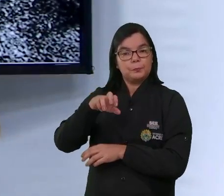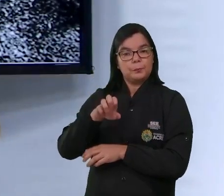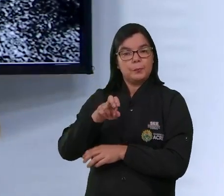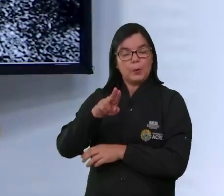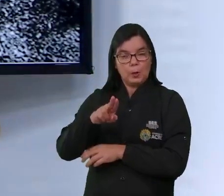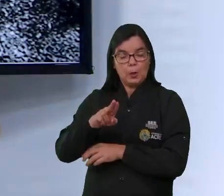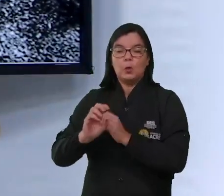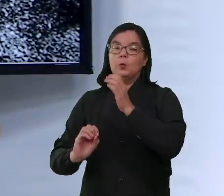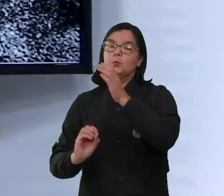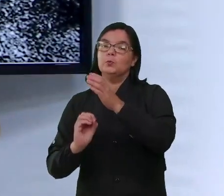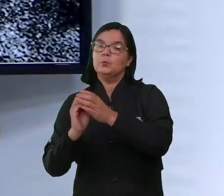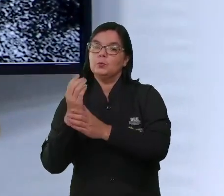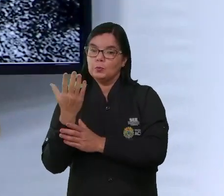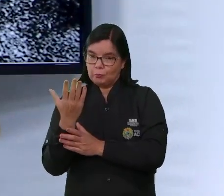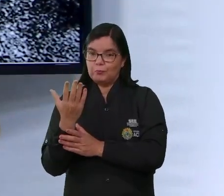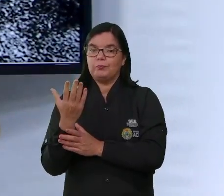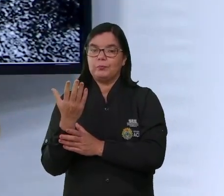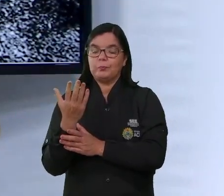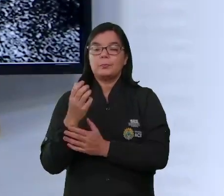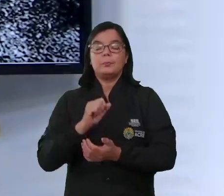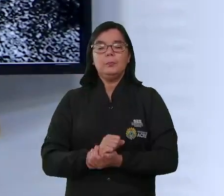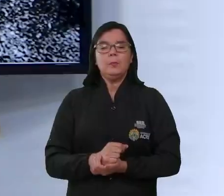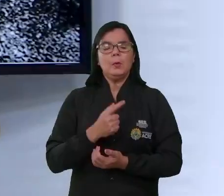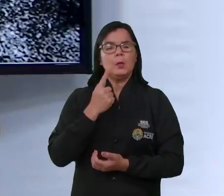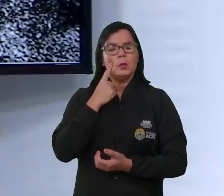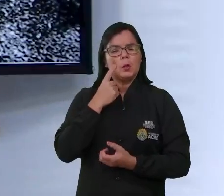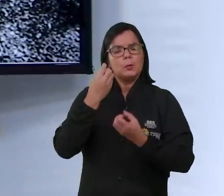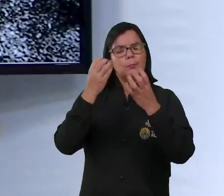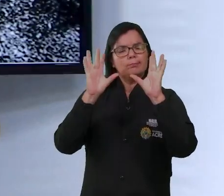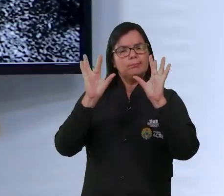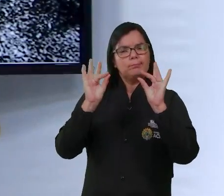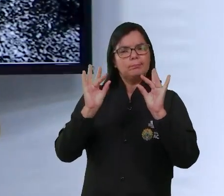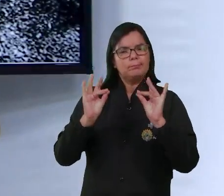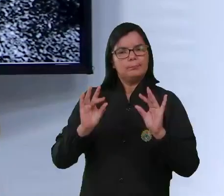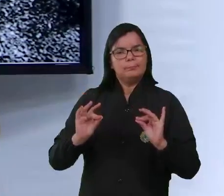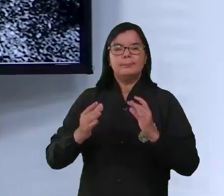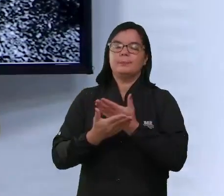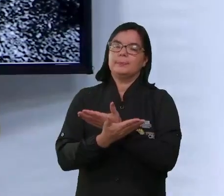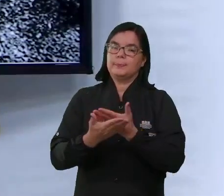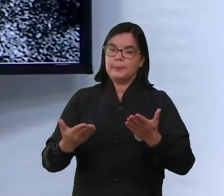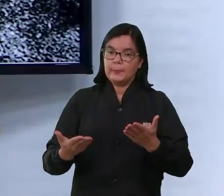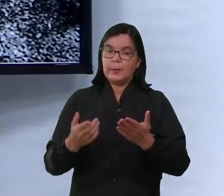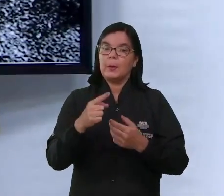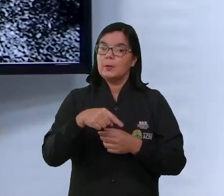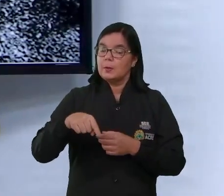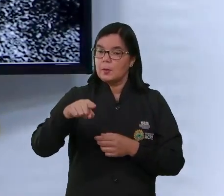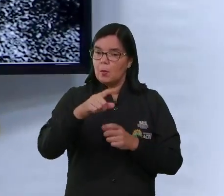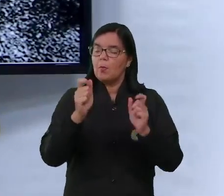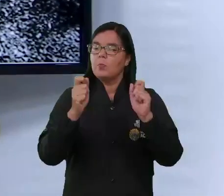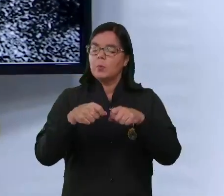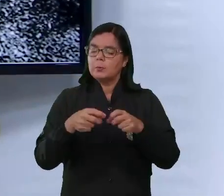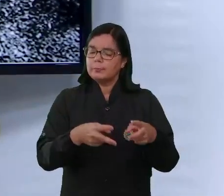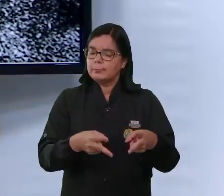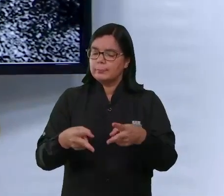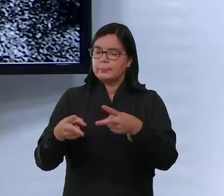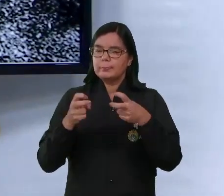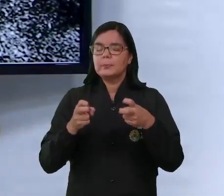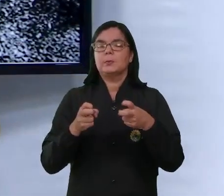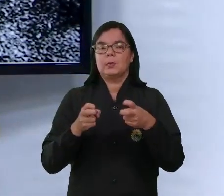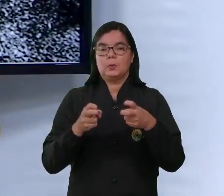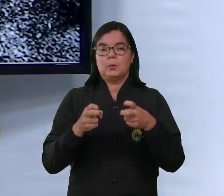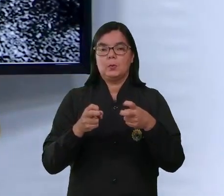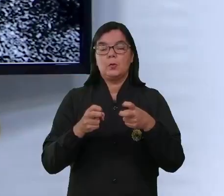o motor a combustão. Eu estou ponderando tudo isso para vocês, para que você possa perceber